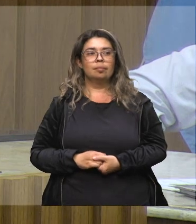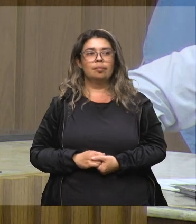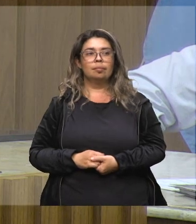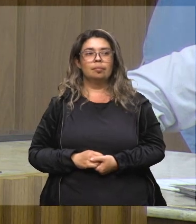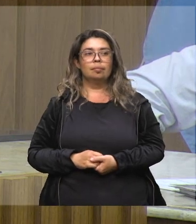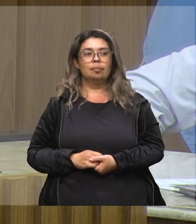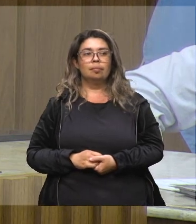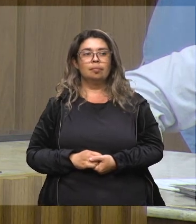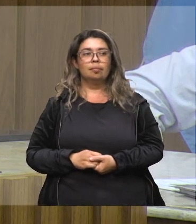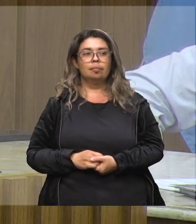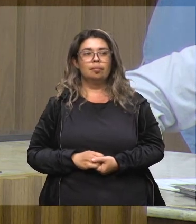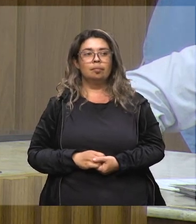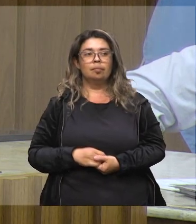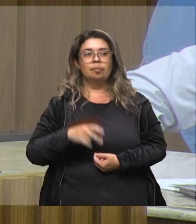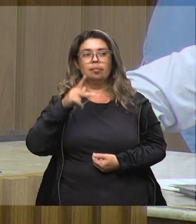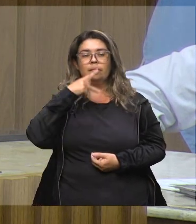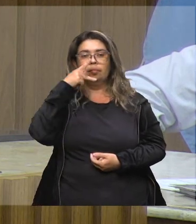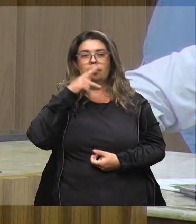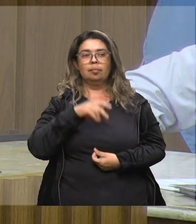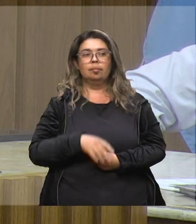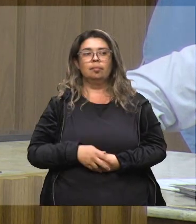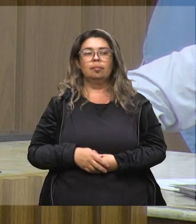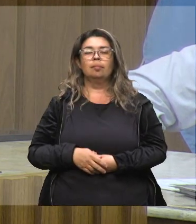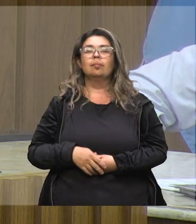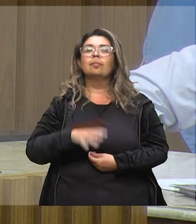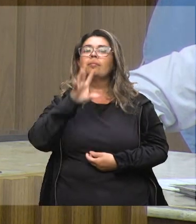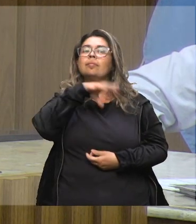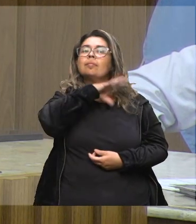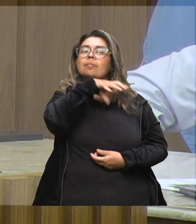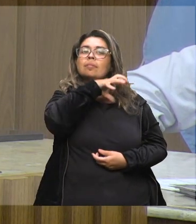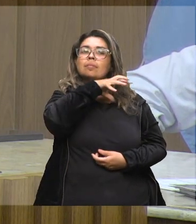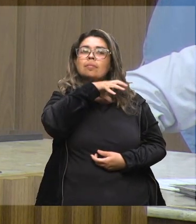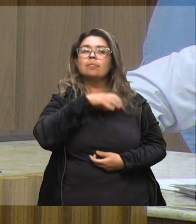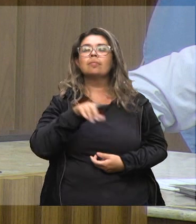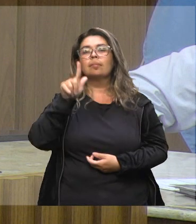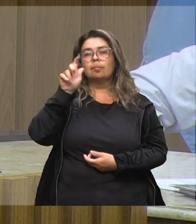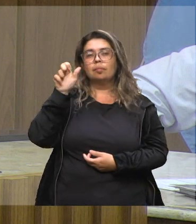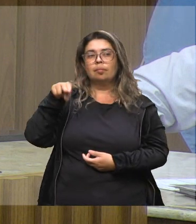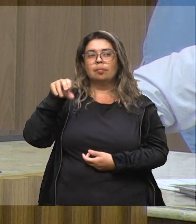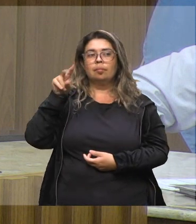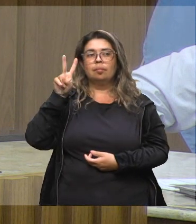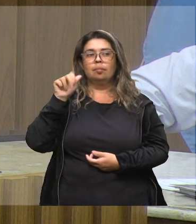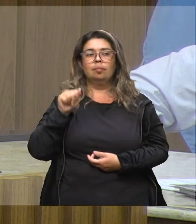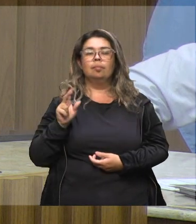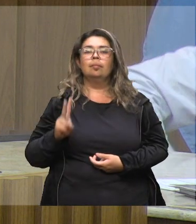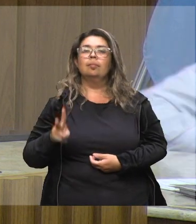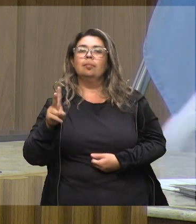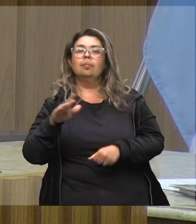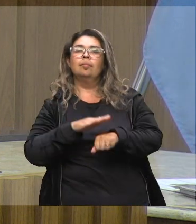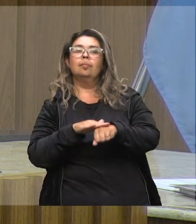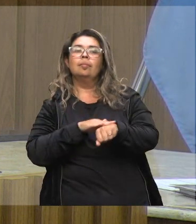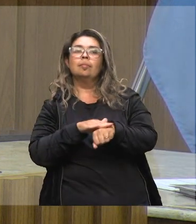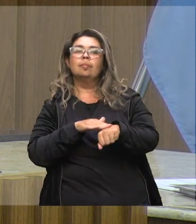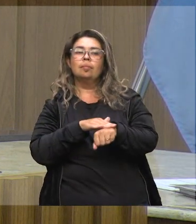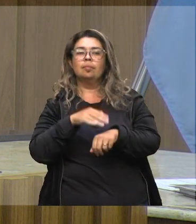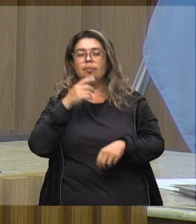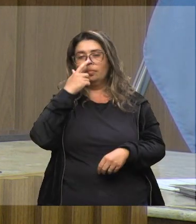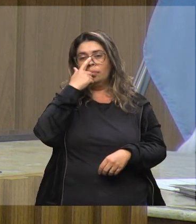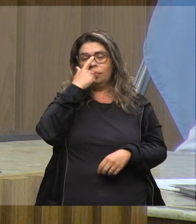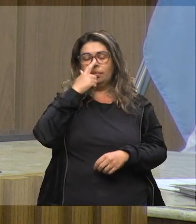para reforçar o coro aí da causa animal, tenente Gênova. Eu sempre tenho conversado com Vossa